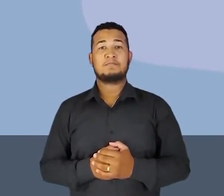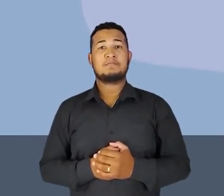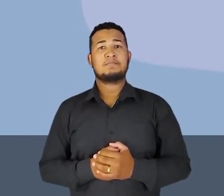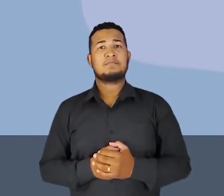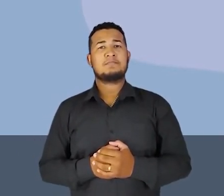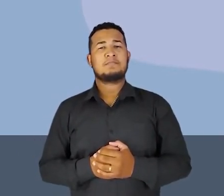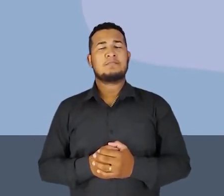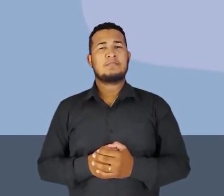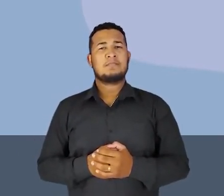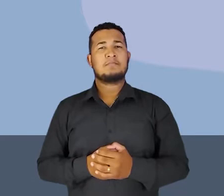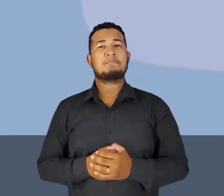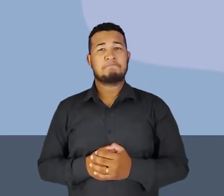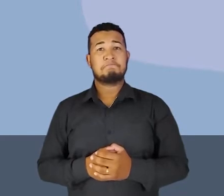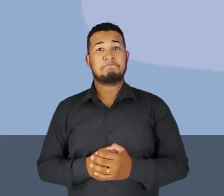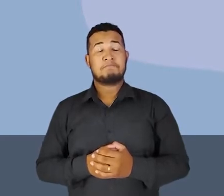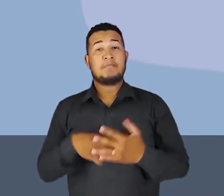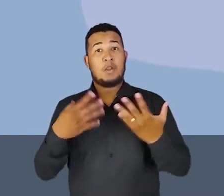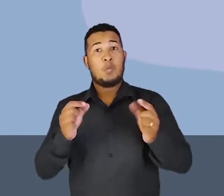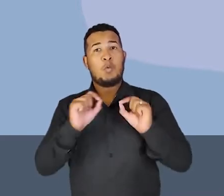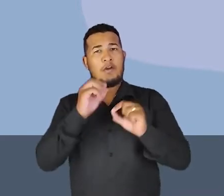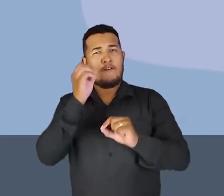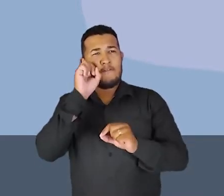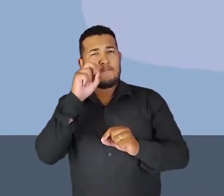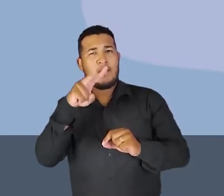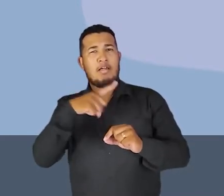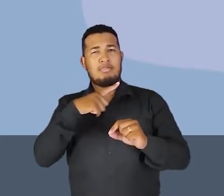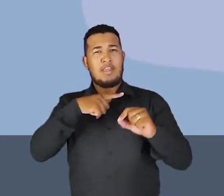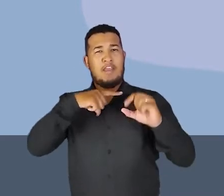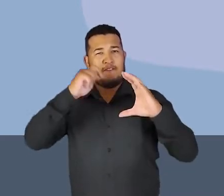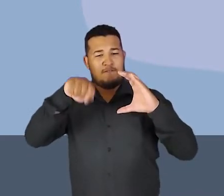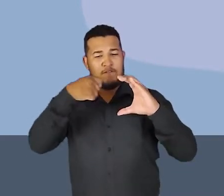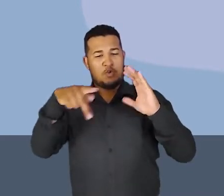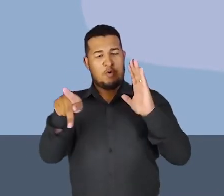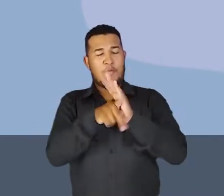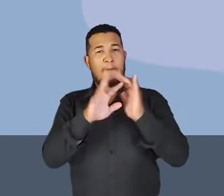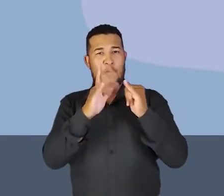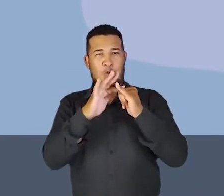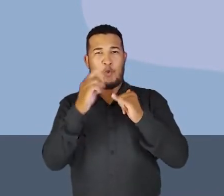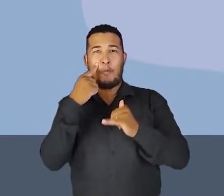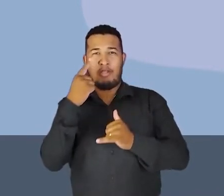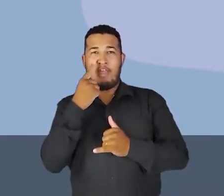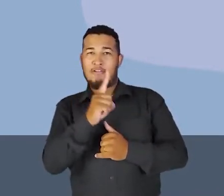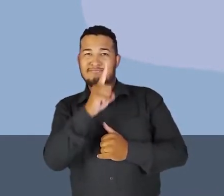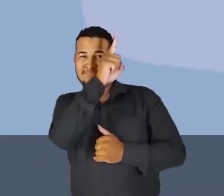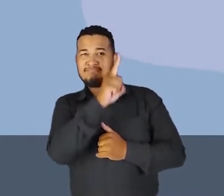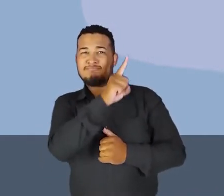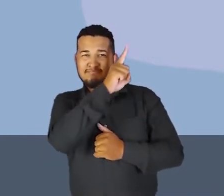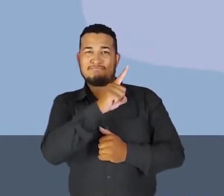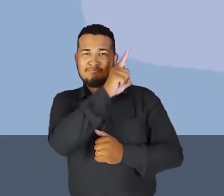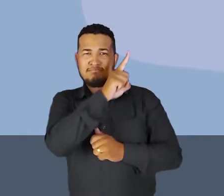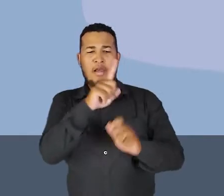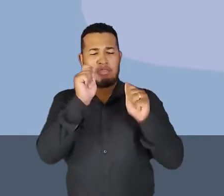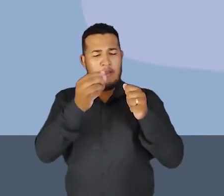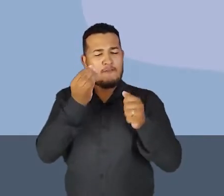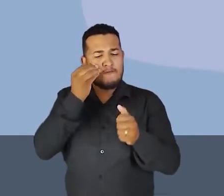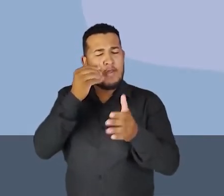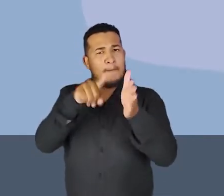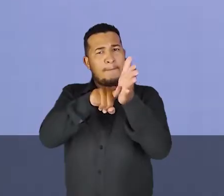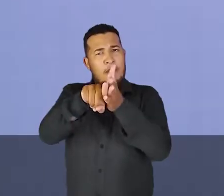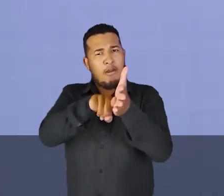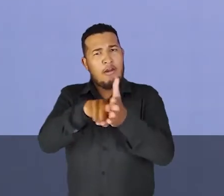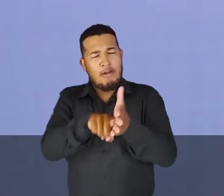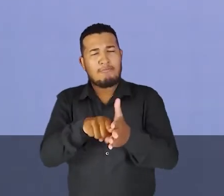Os endereços dos vídeos no YouTube estão aqui do lado da lâmina, vocês podem ir lá e pesquisar e